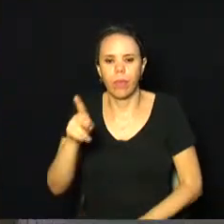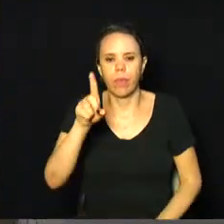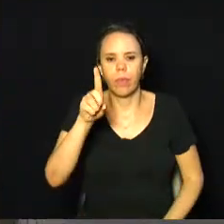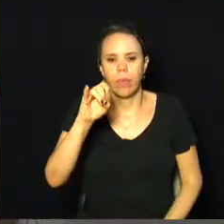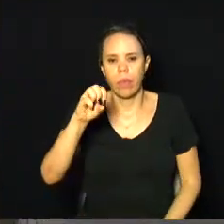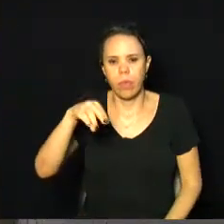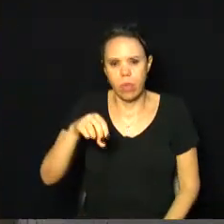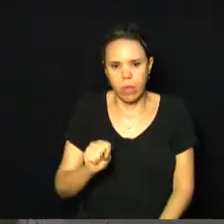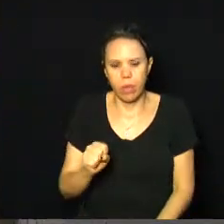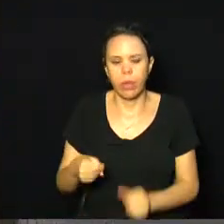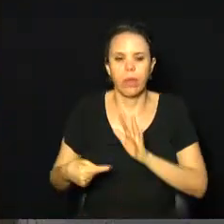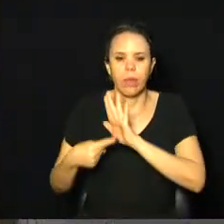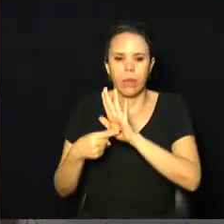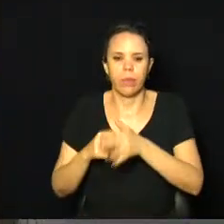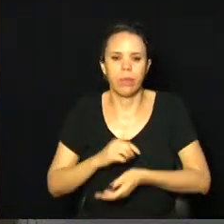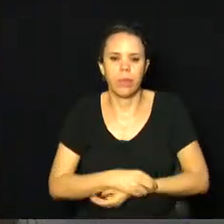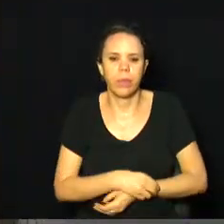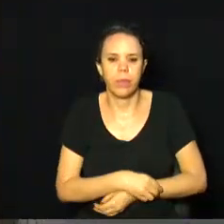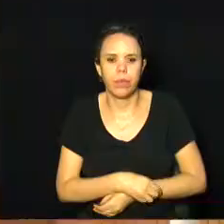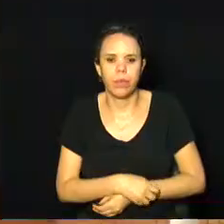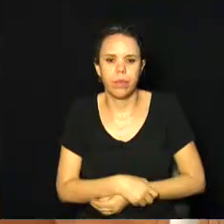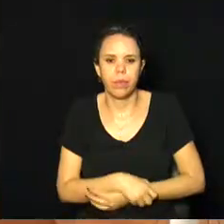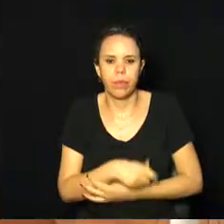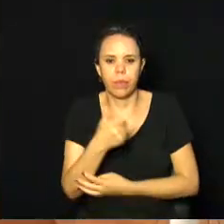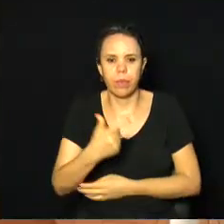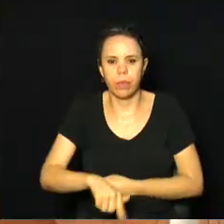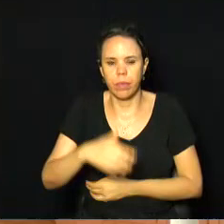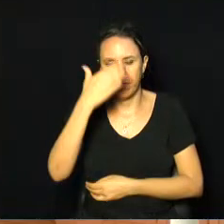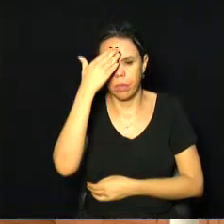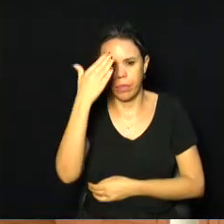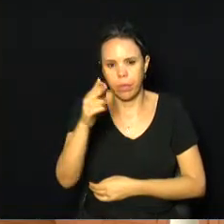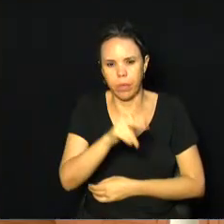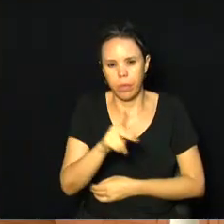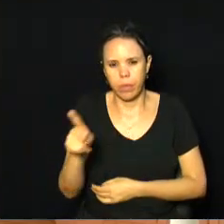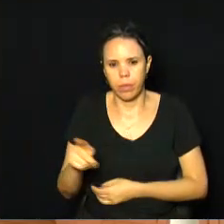irá nos apresentar. Mais uma vez, agradeço